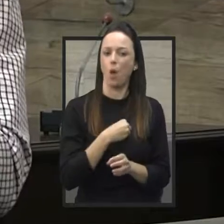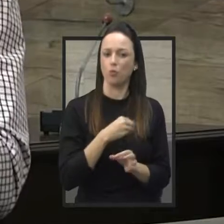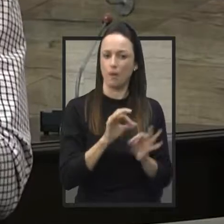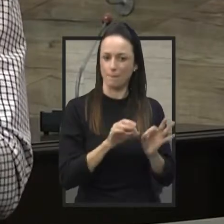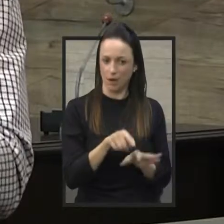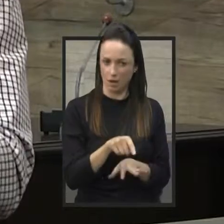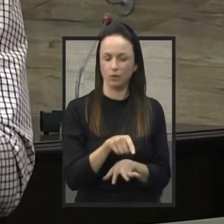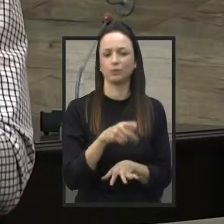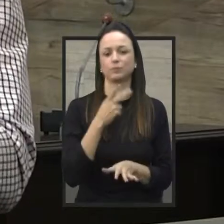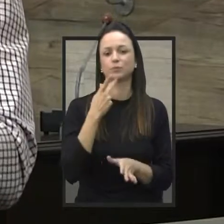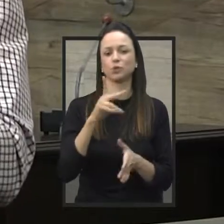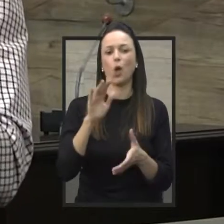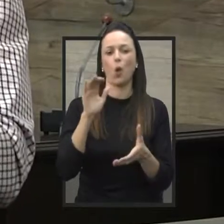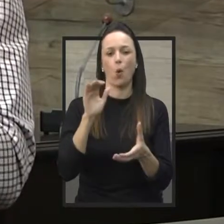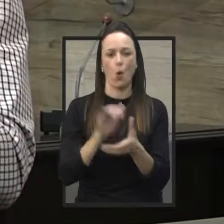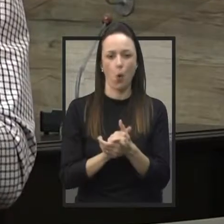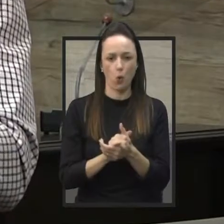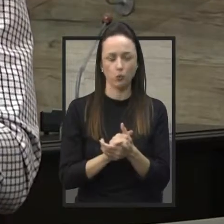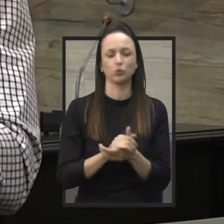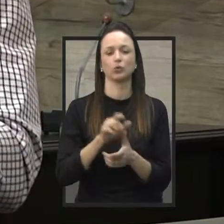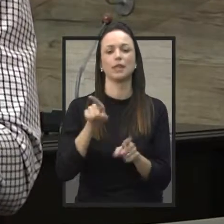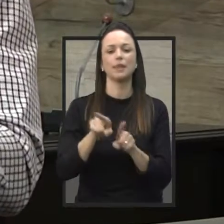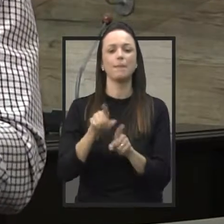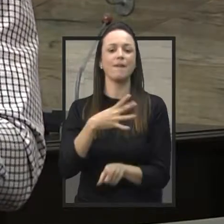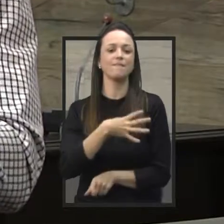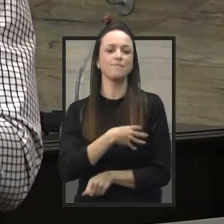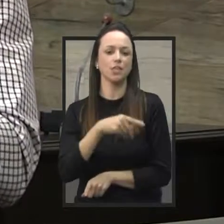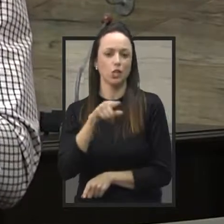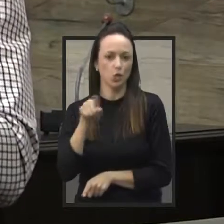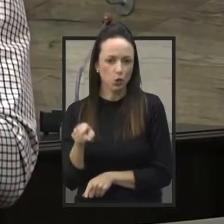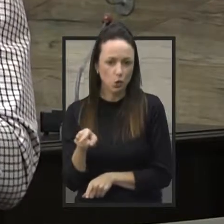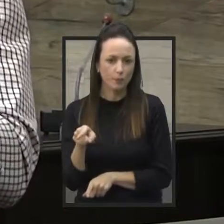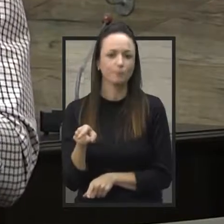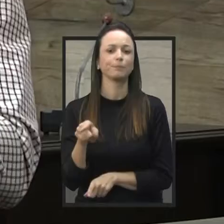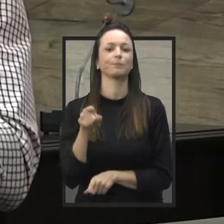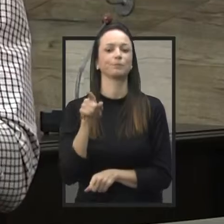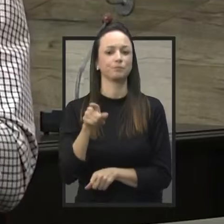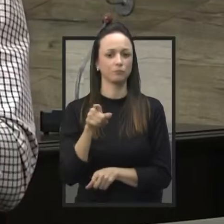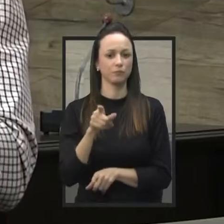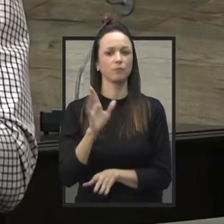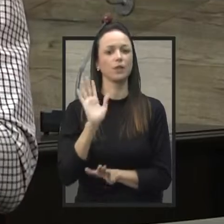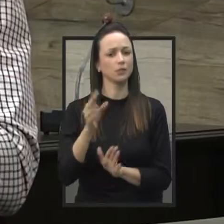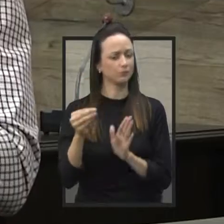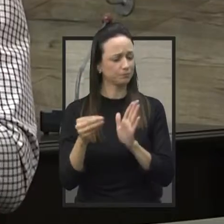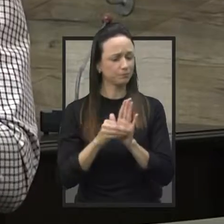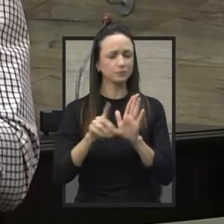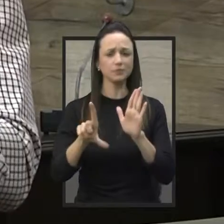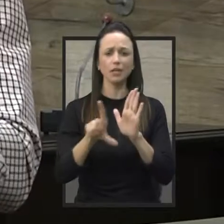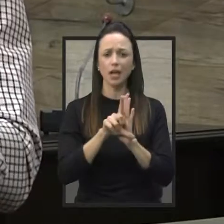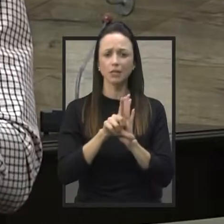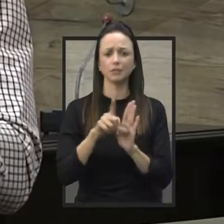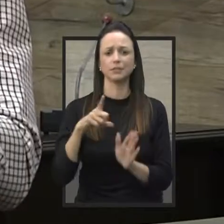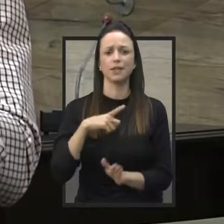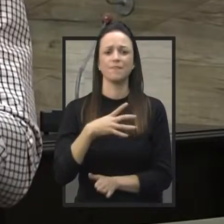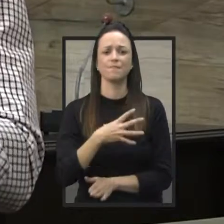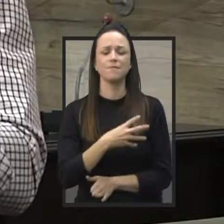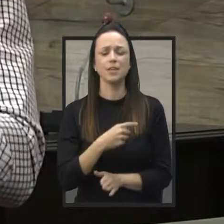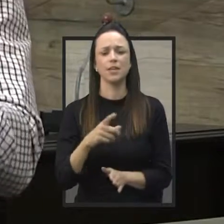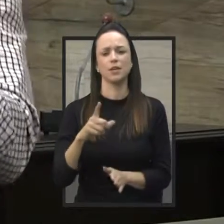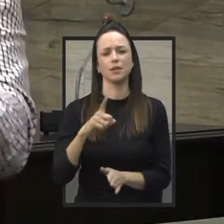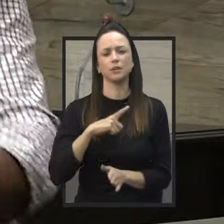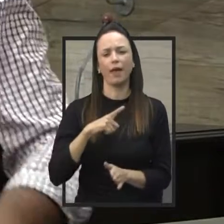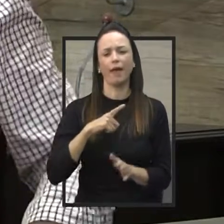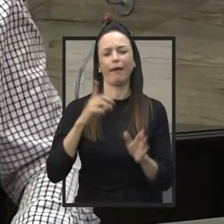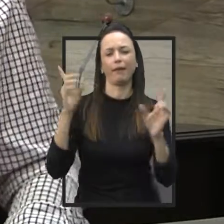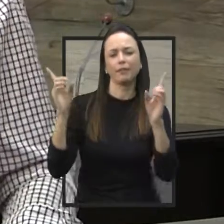seu cônjuge e os filhos, né, que isso daí já é previsto na legislação, os filhos que têm algum tipo de